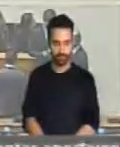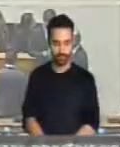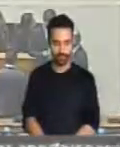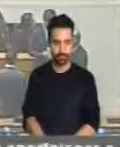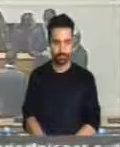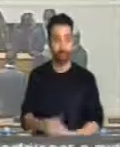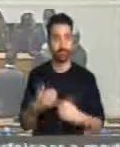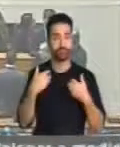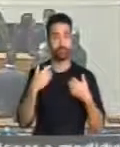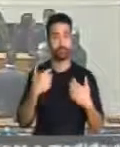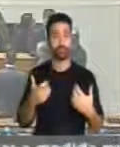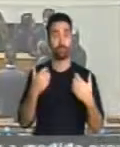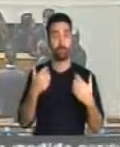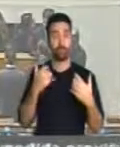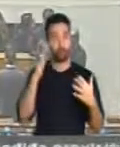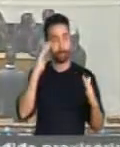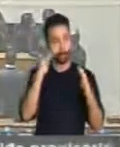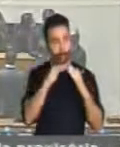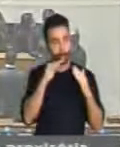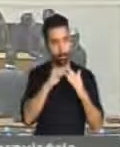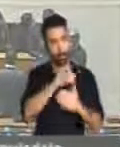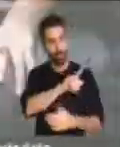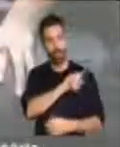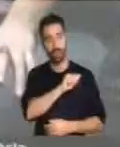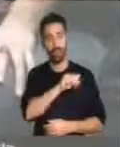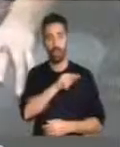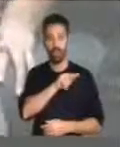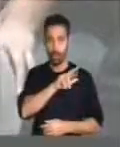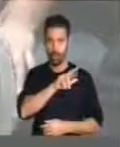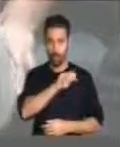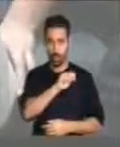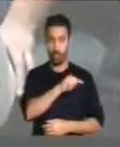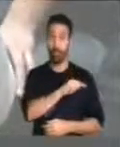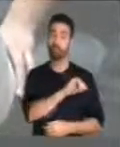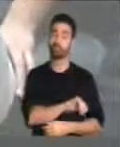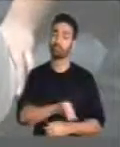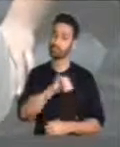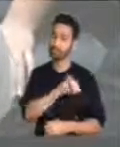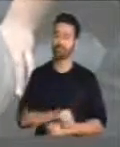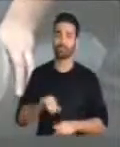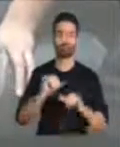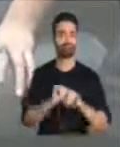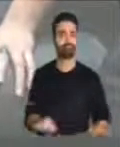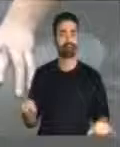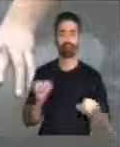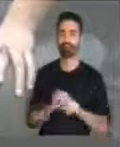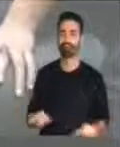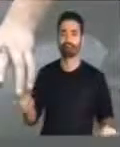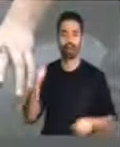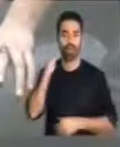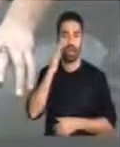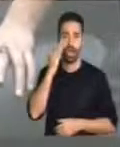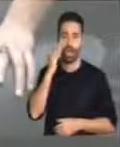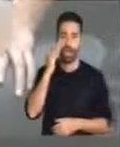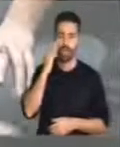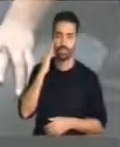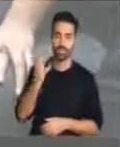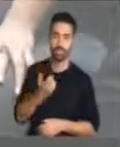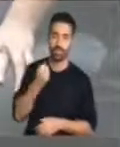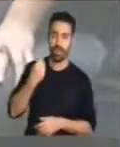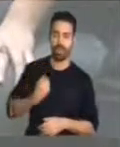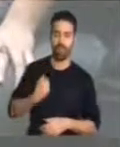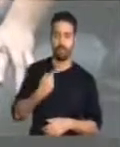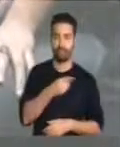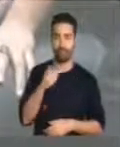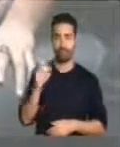Queria me associar às palavras da deputada Laura Carneiro na importância dessa campanha que salva vidas, que é a campanha